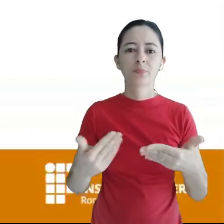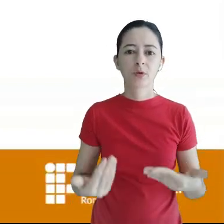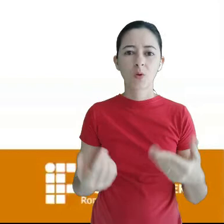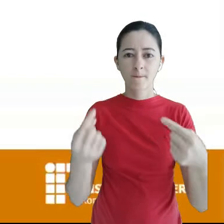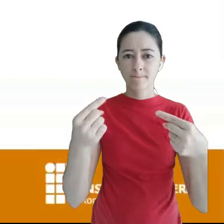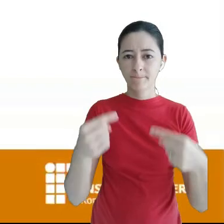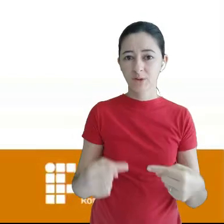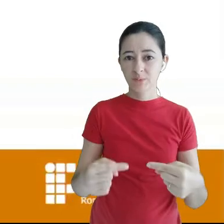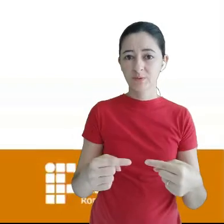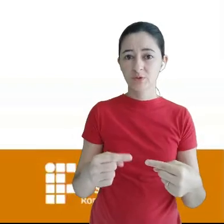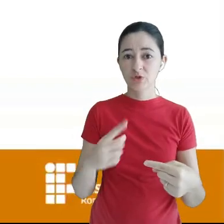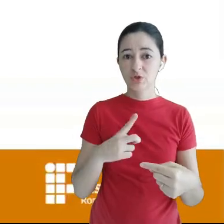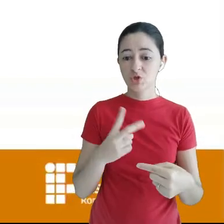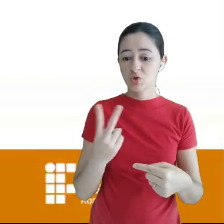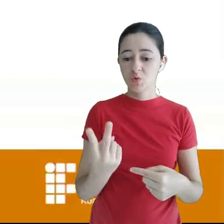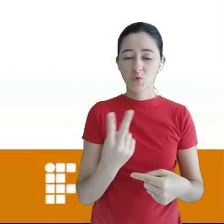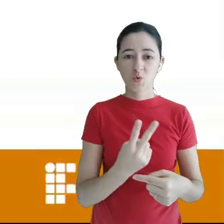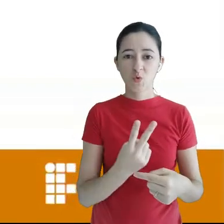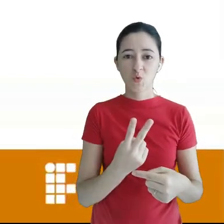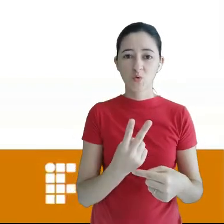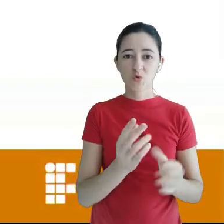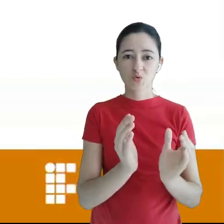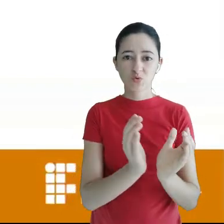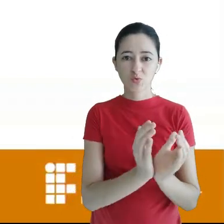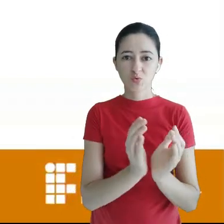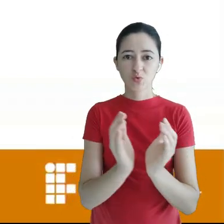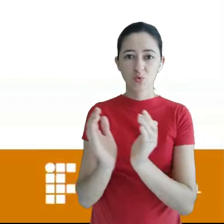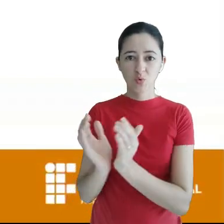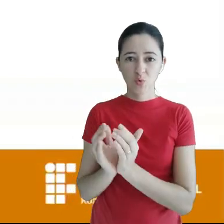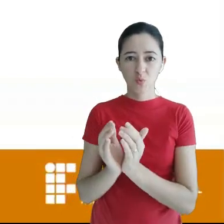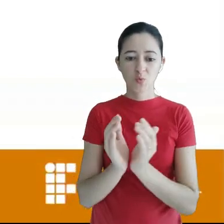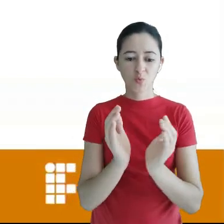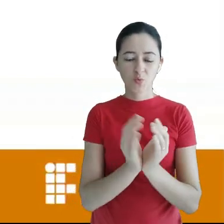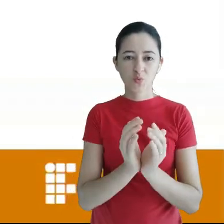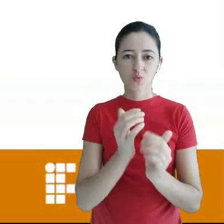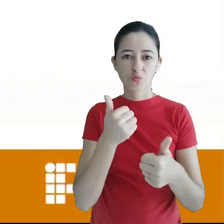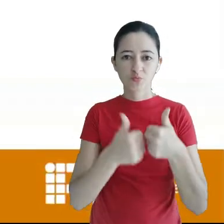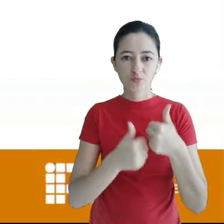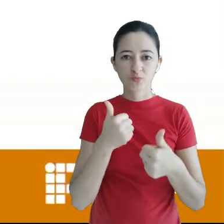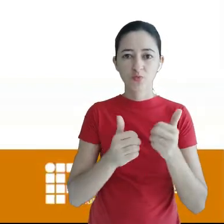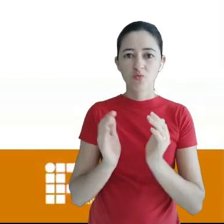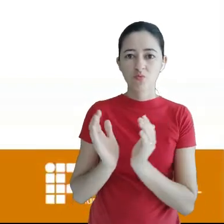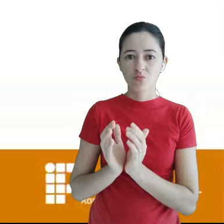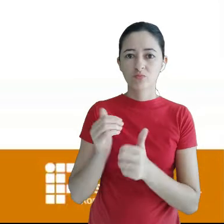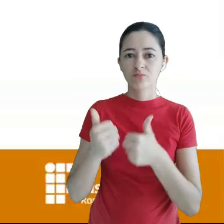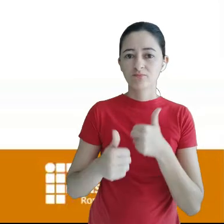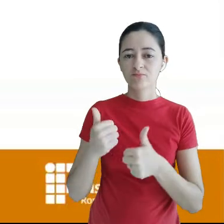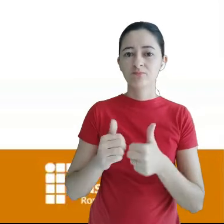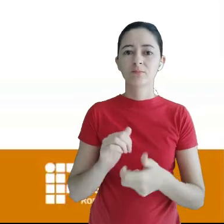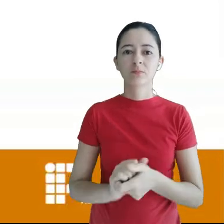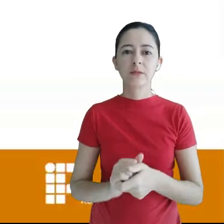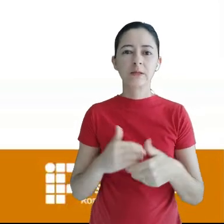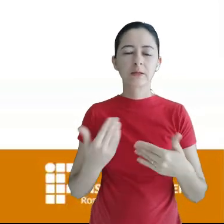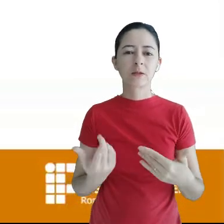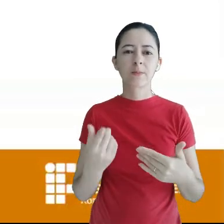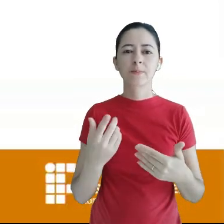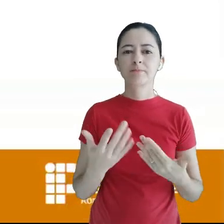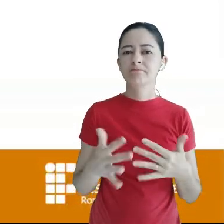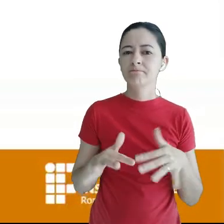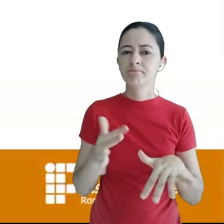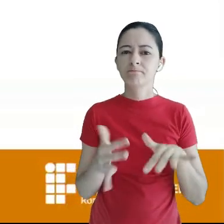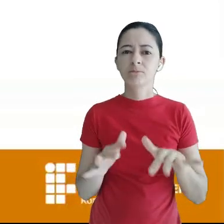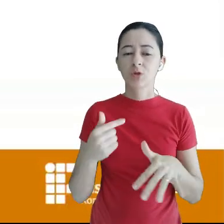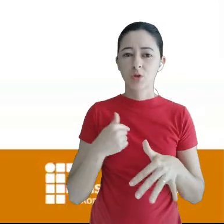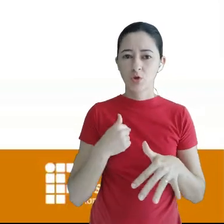Então, a partida é entre dois times. E time, né? Olha só. Então, depende